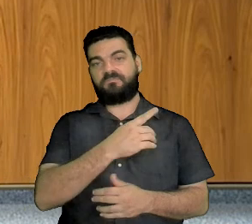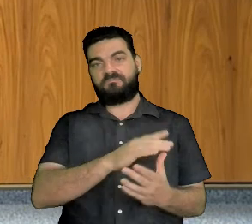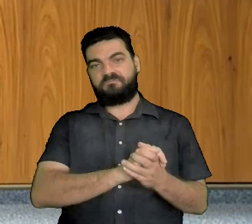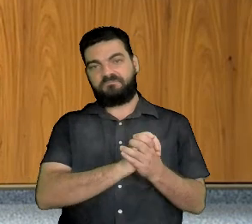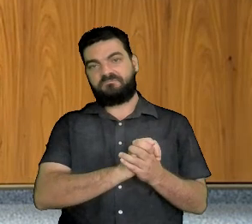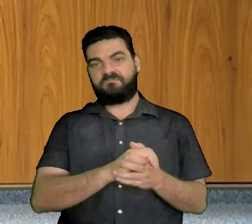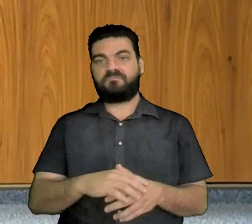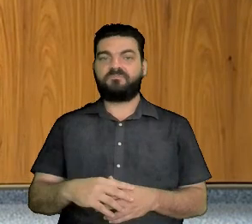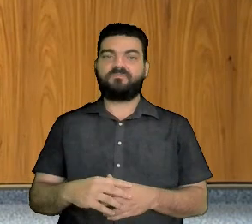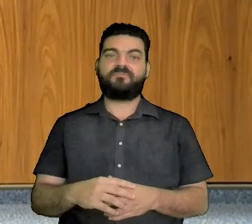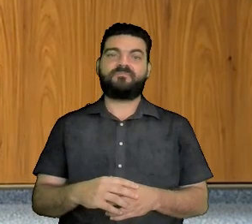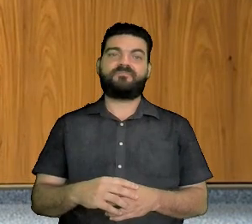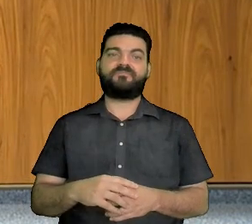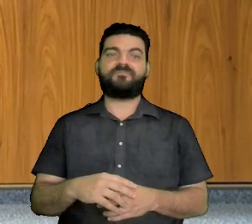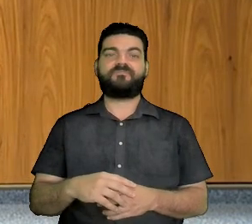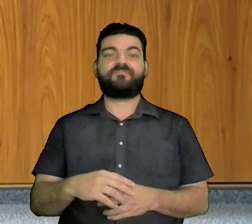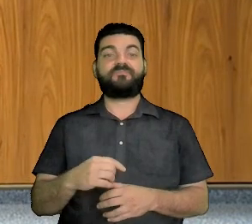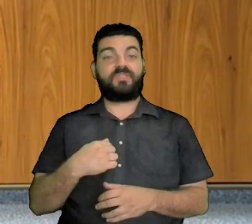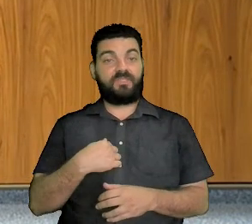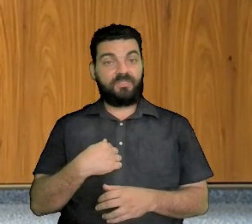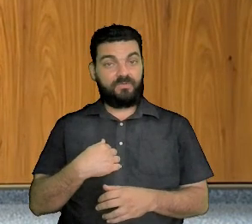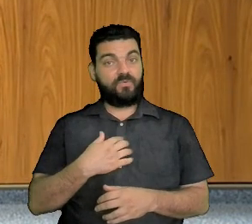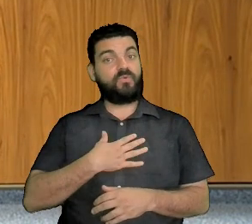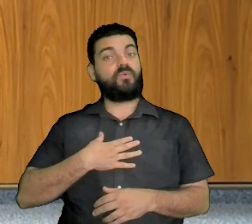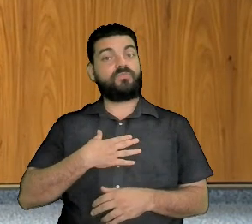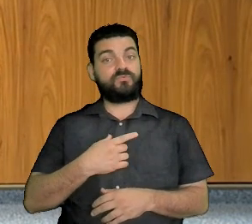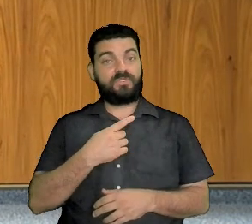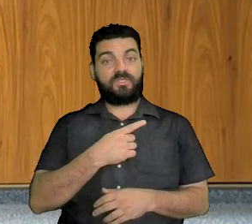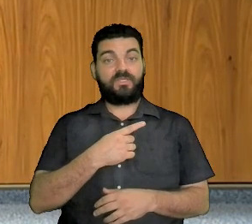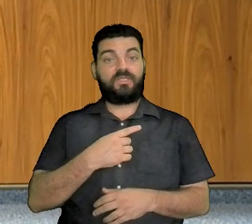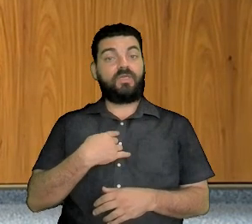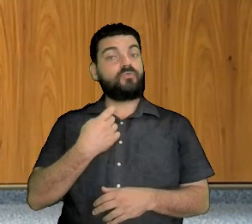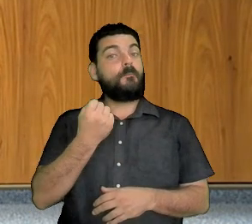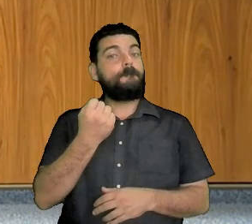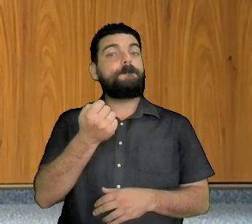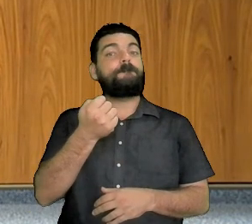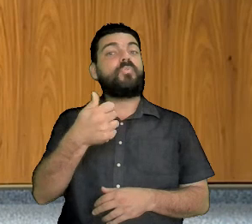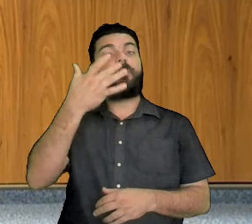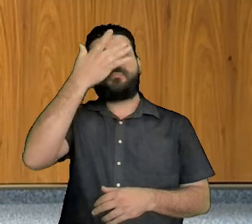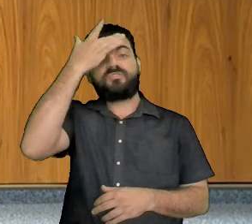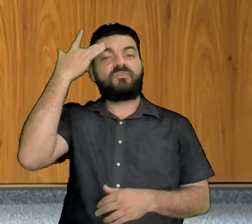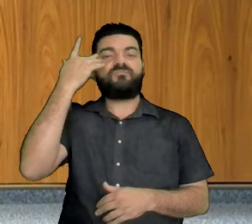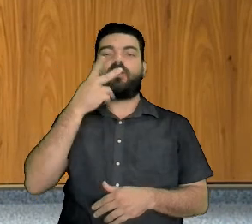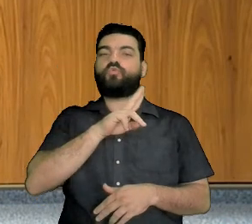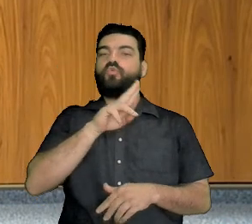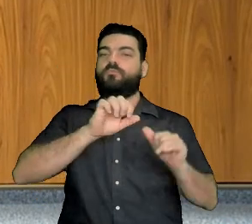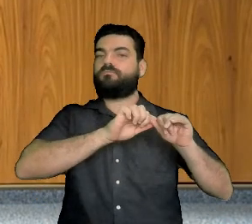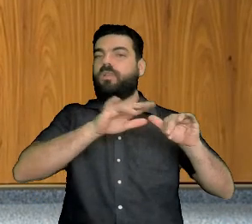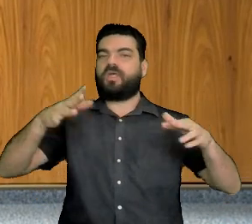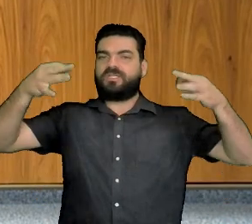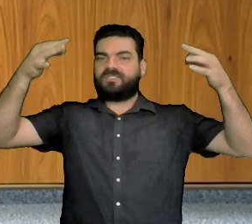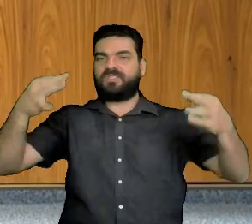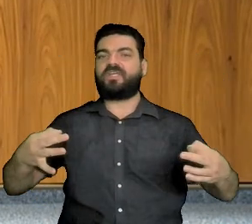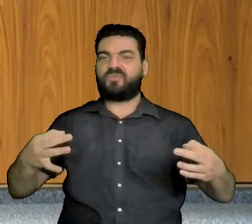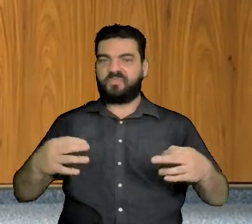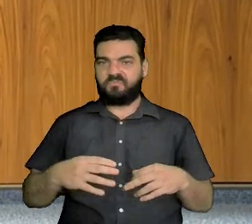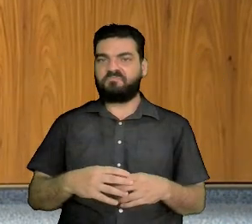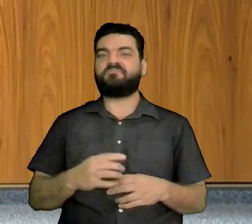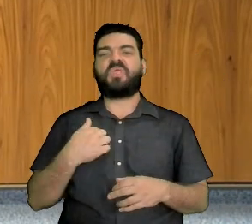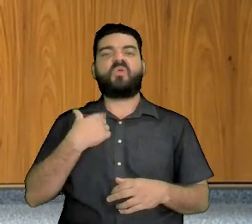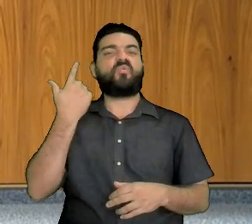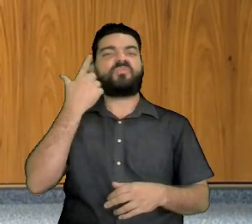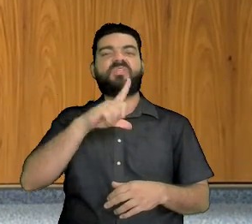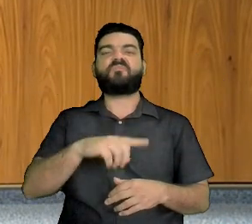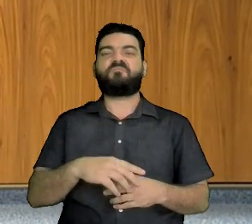Meu colega Herbert Cornélio Pietran de Bruyne Jr., de quem eu tenho a ousadia de dizer que sou uma das poucas pessoas que consegue pronunciar o nome dele